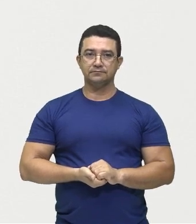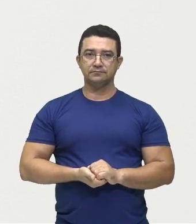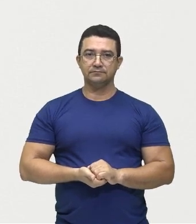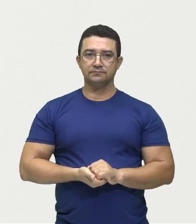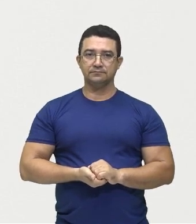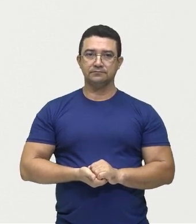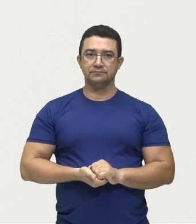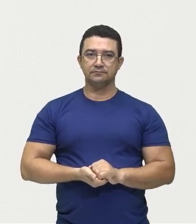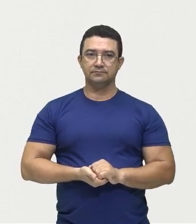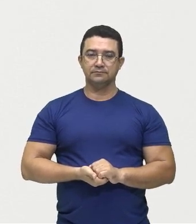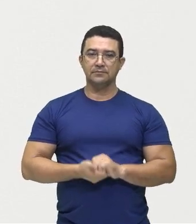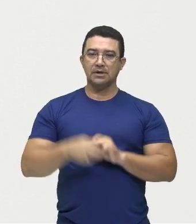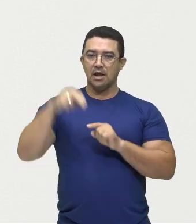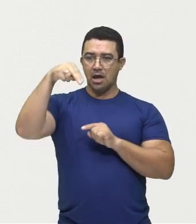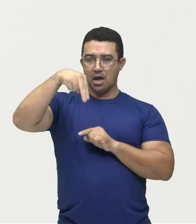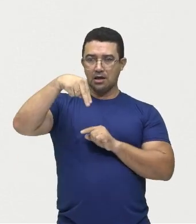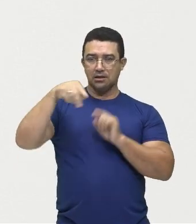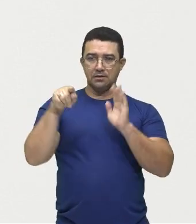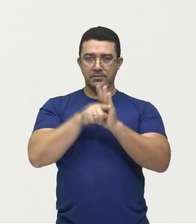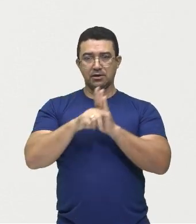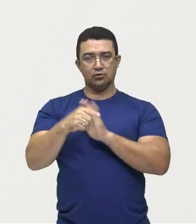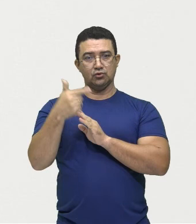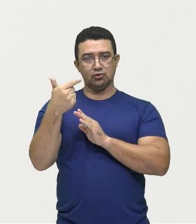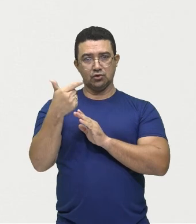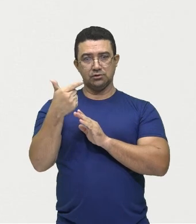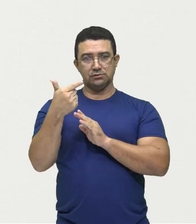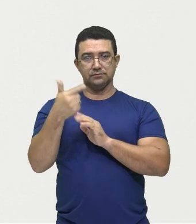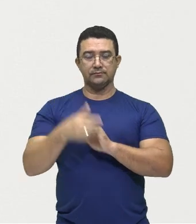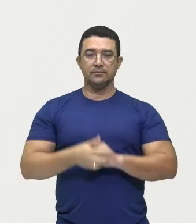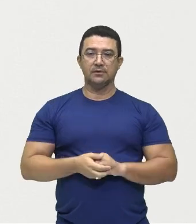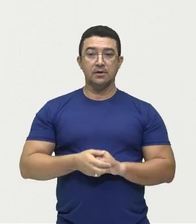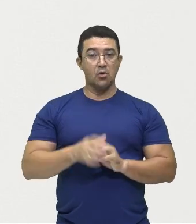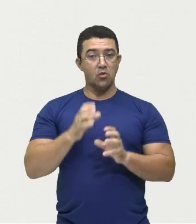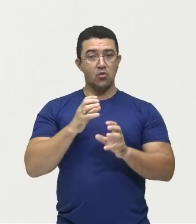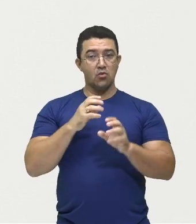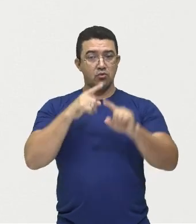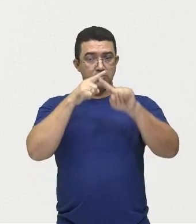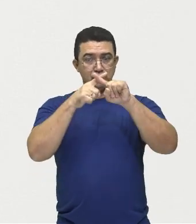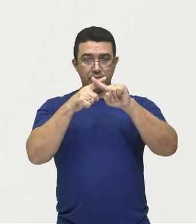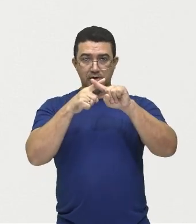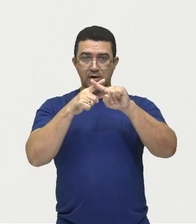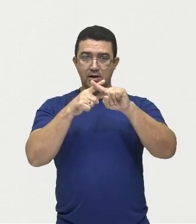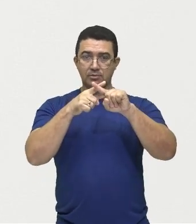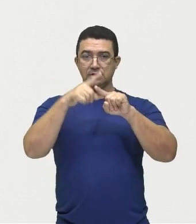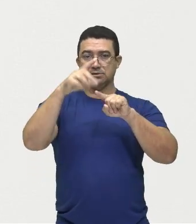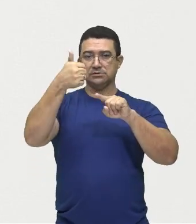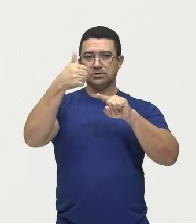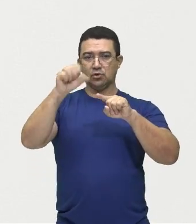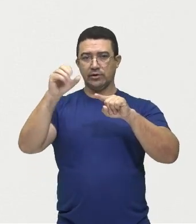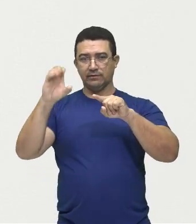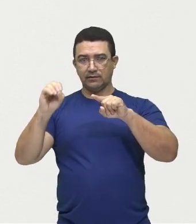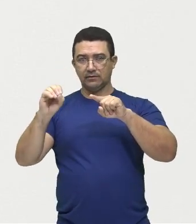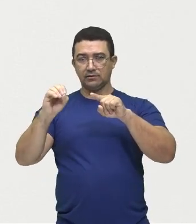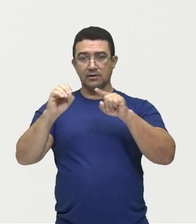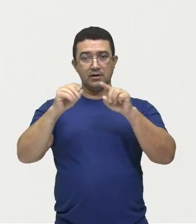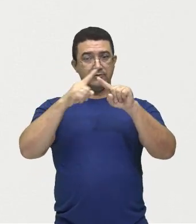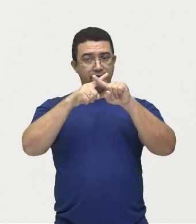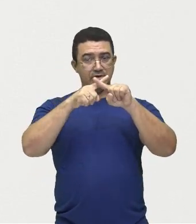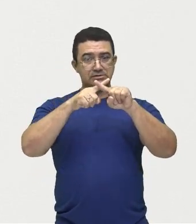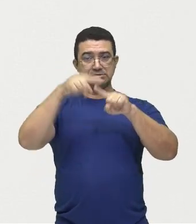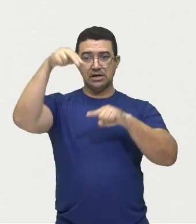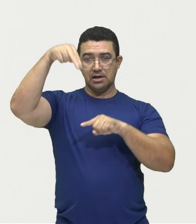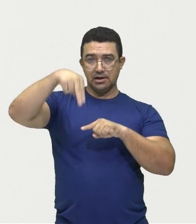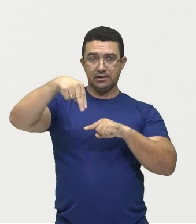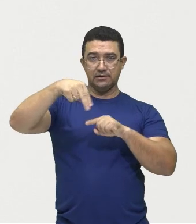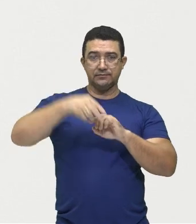sobrou n menos 2. Fizemos aqui a multiplicação, né, de 180 vezes n, que